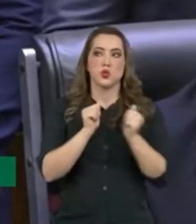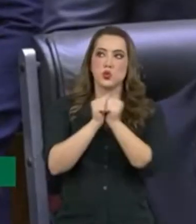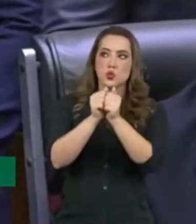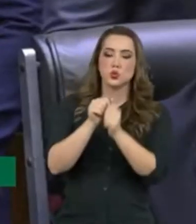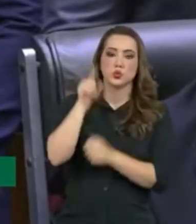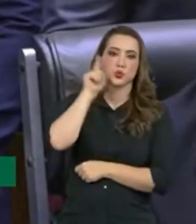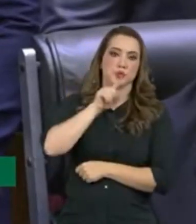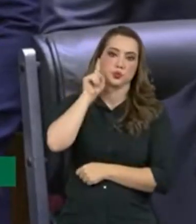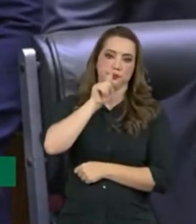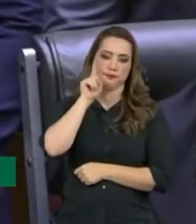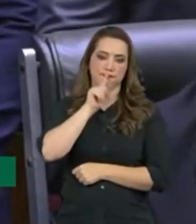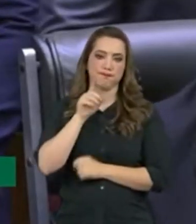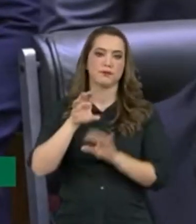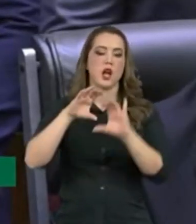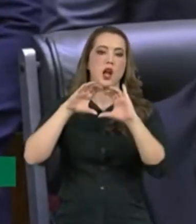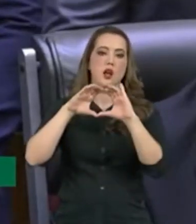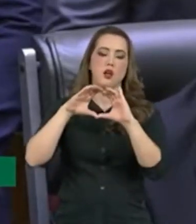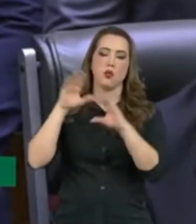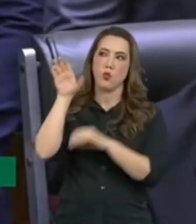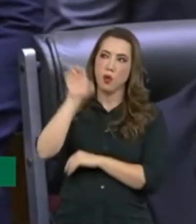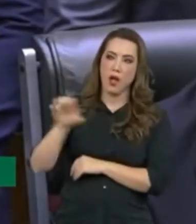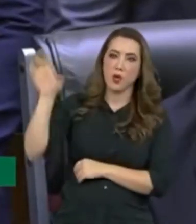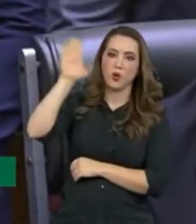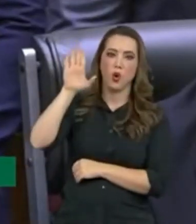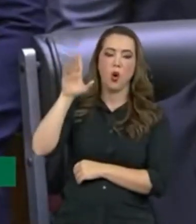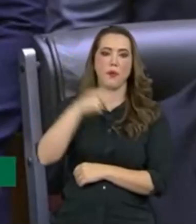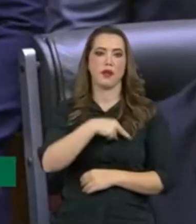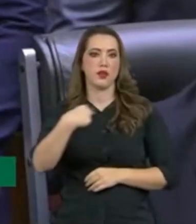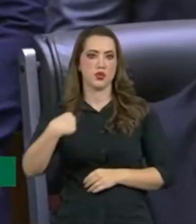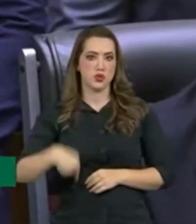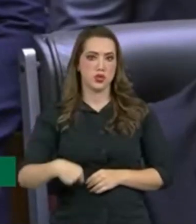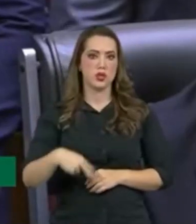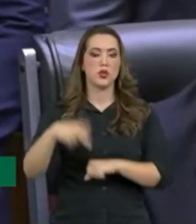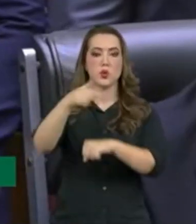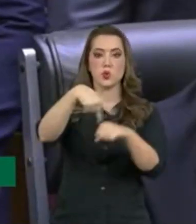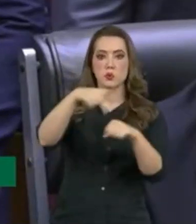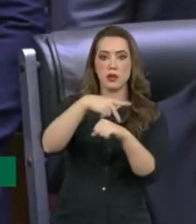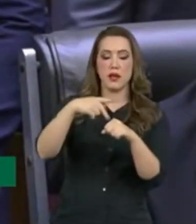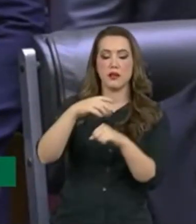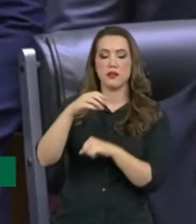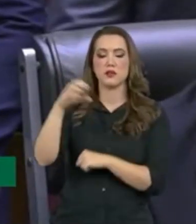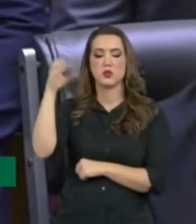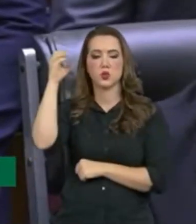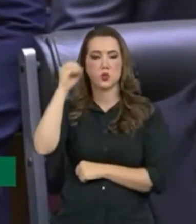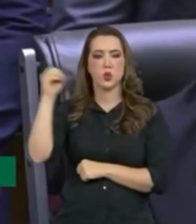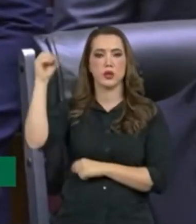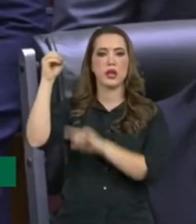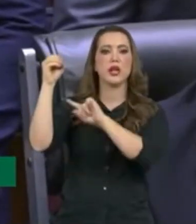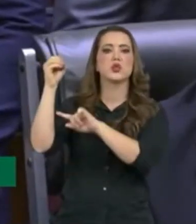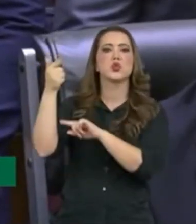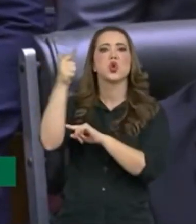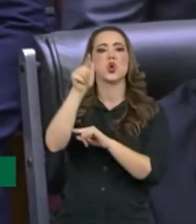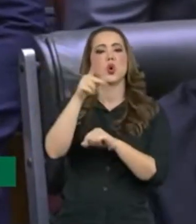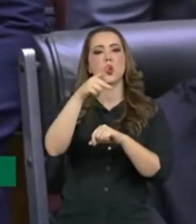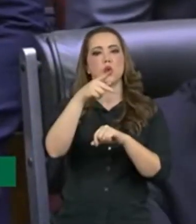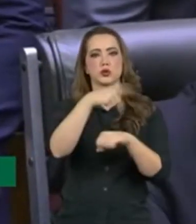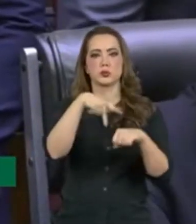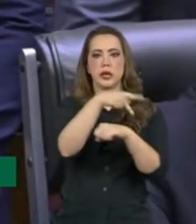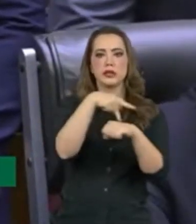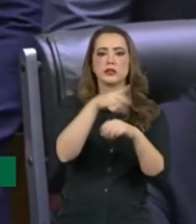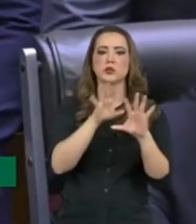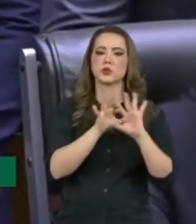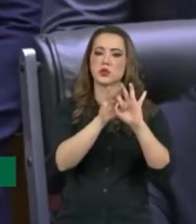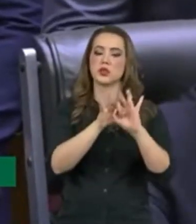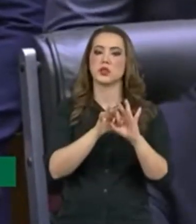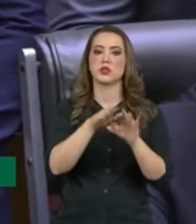Unidos, a comunidade europeia, a China, os países do Oriente e outros atores globais, fortalecendo os